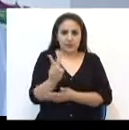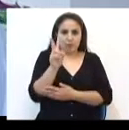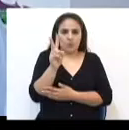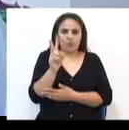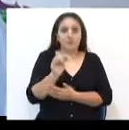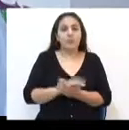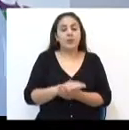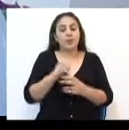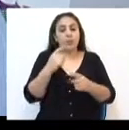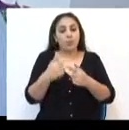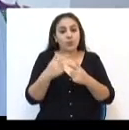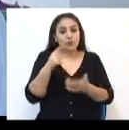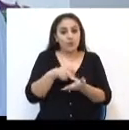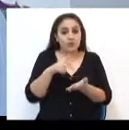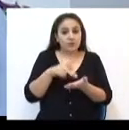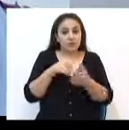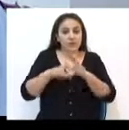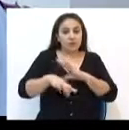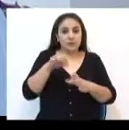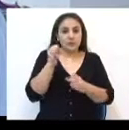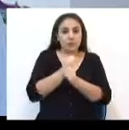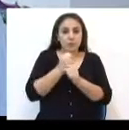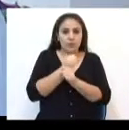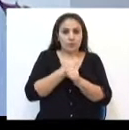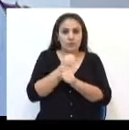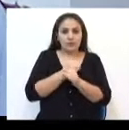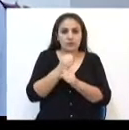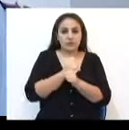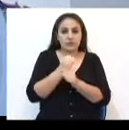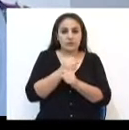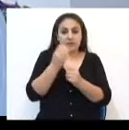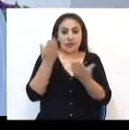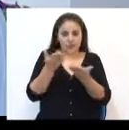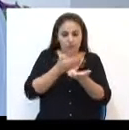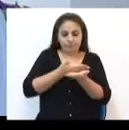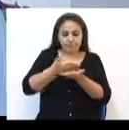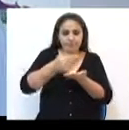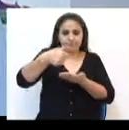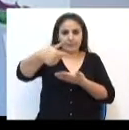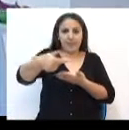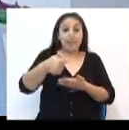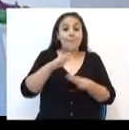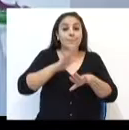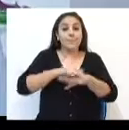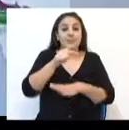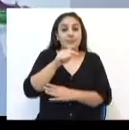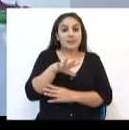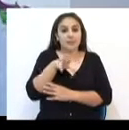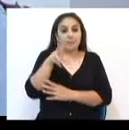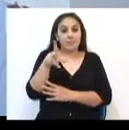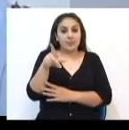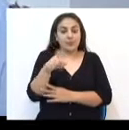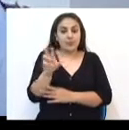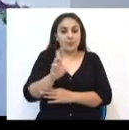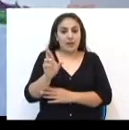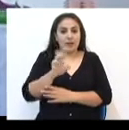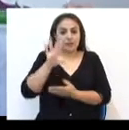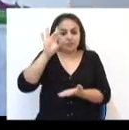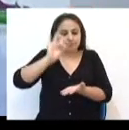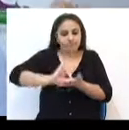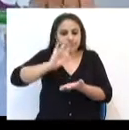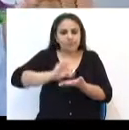e que, na verdade, ficou definido, então, para o ano de agora em diante, mais de R$ 7 milhões garantido